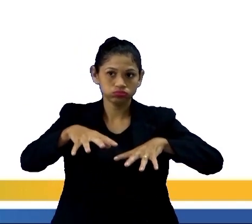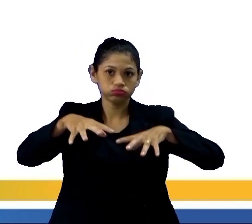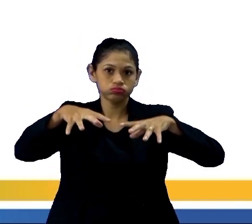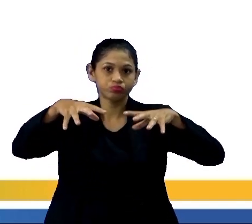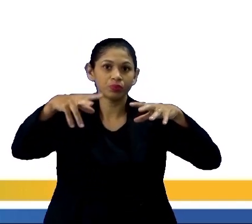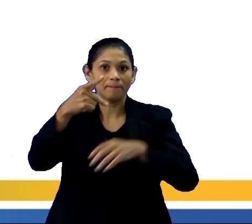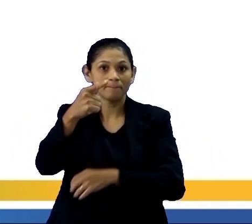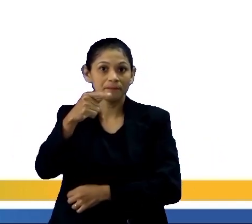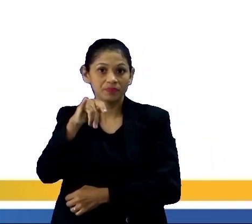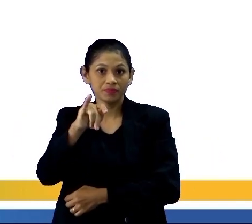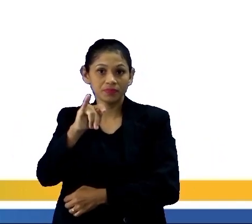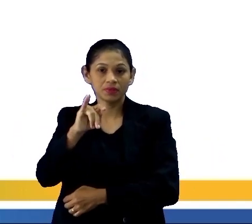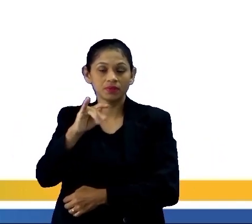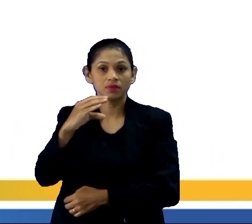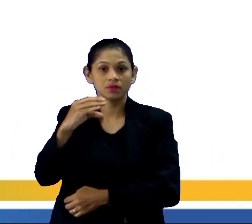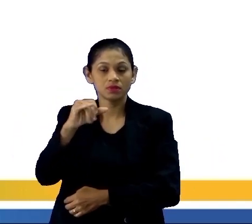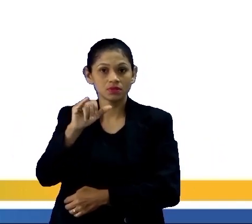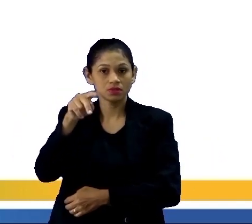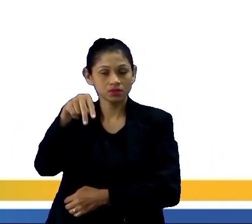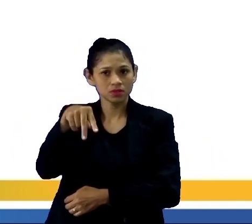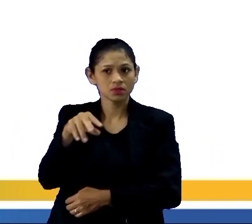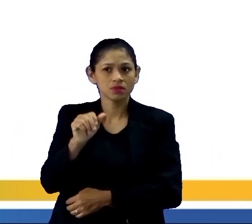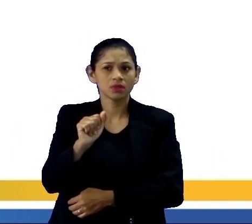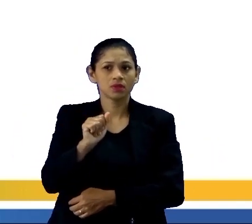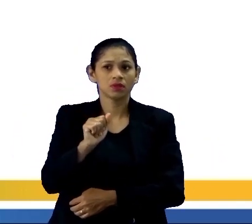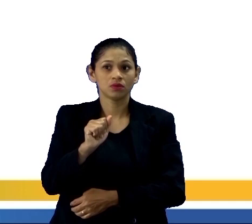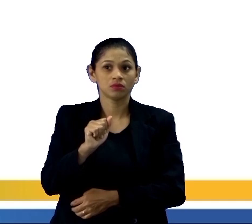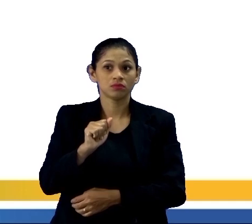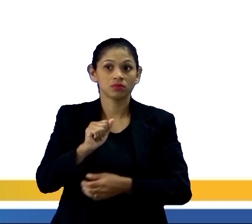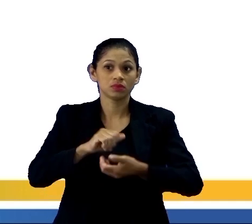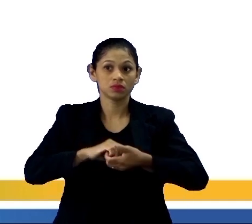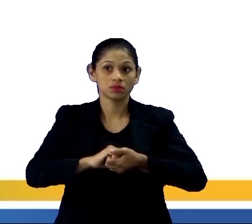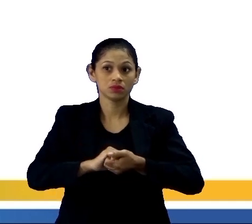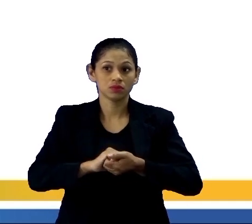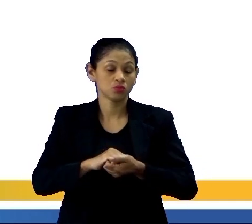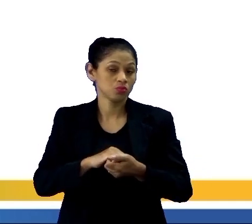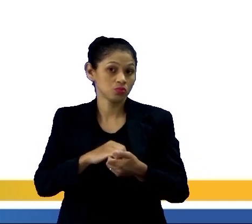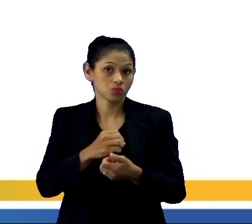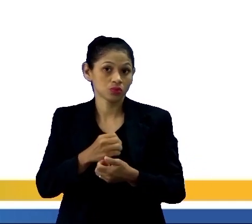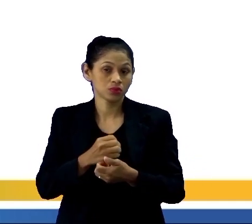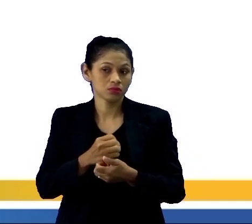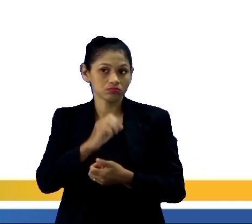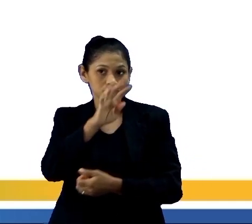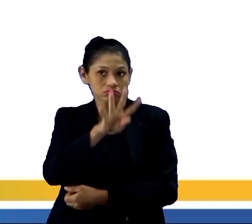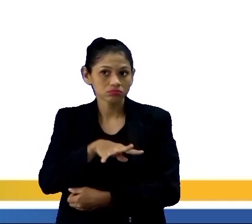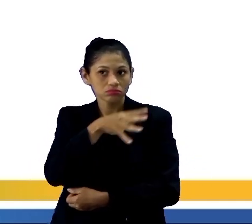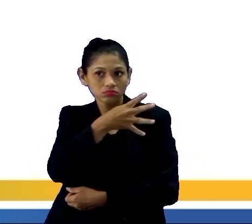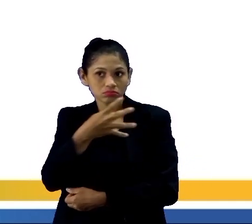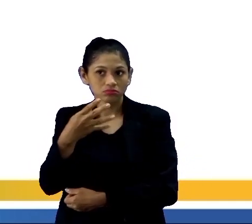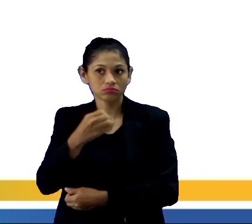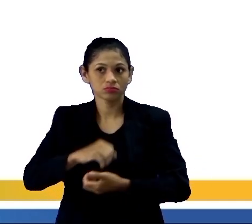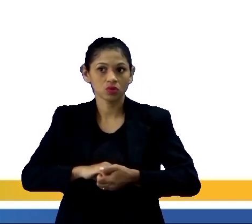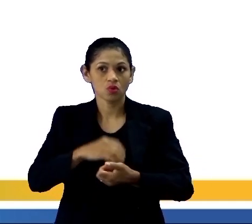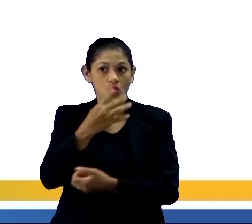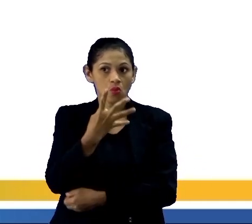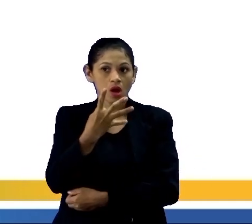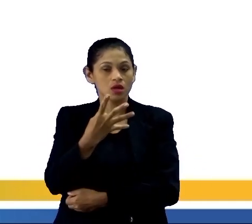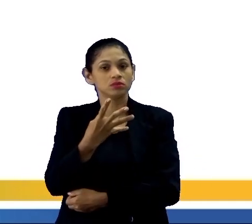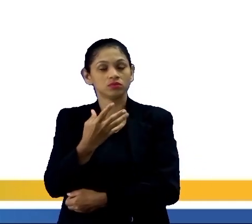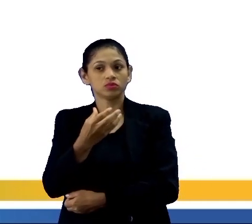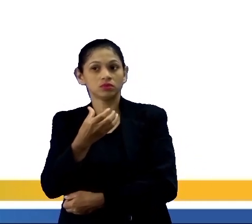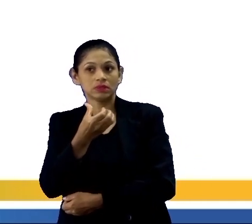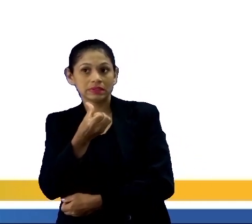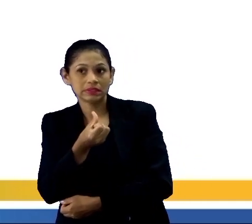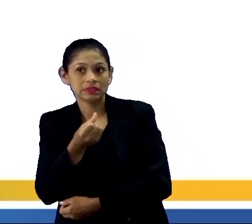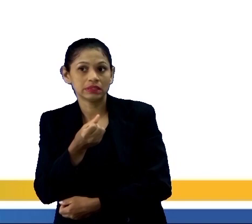horas, duas torneiras enchem uma piscina em 12 horas. 4 torneiras em 6 horas,